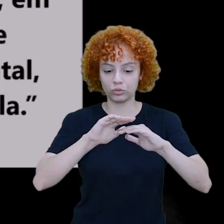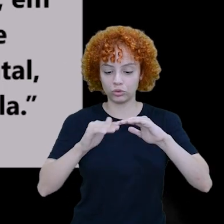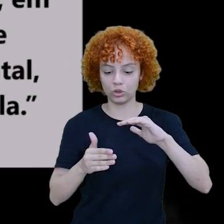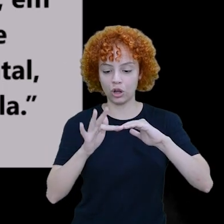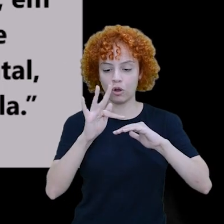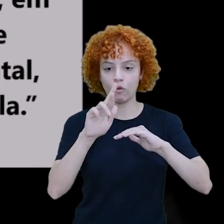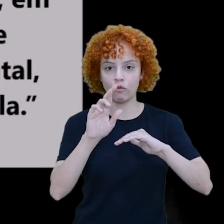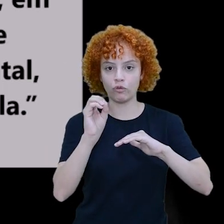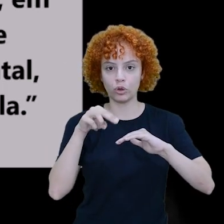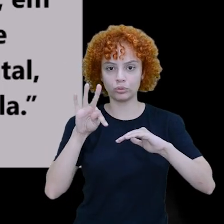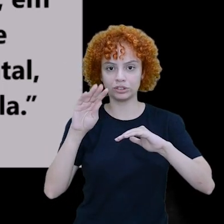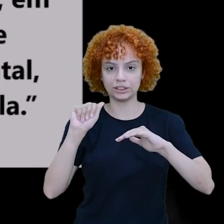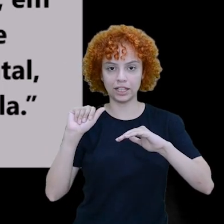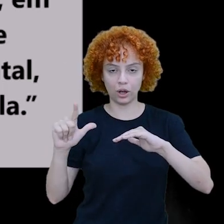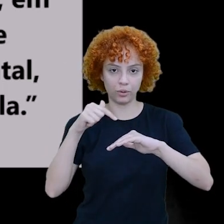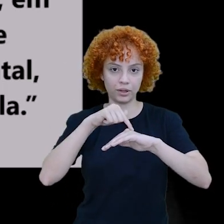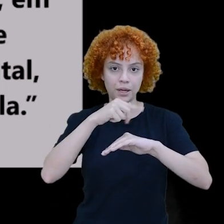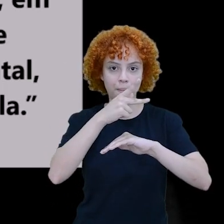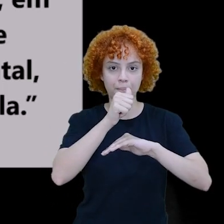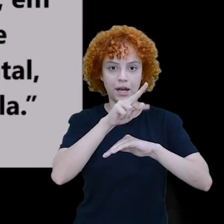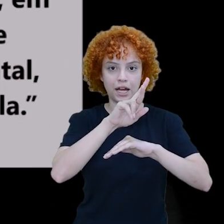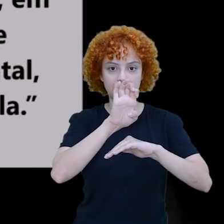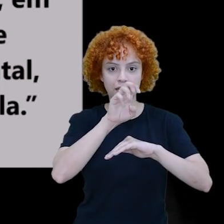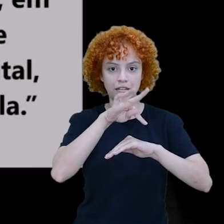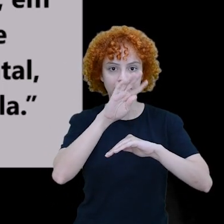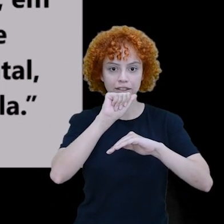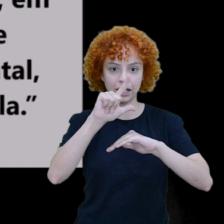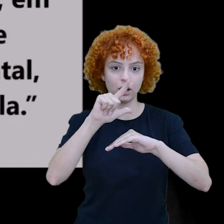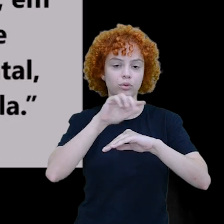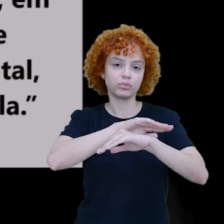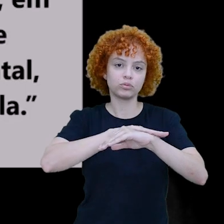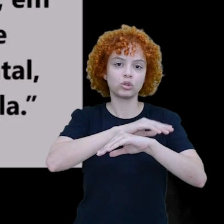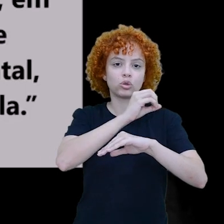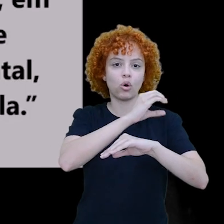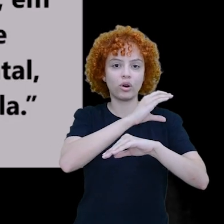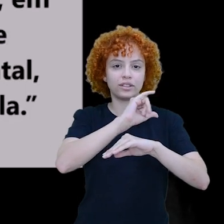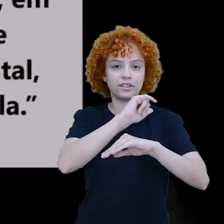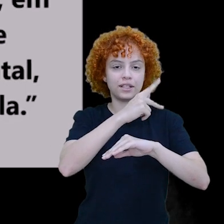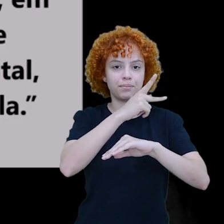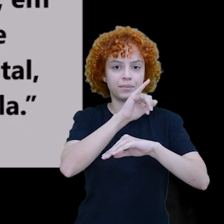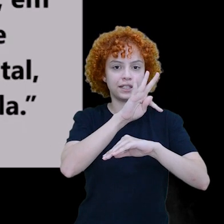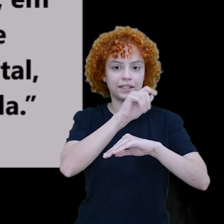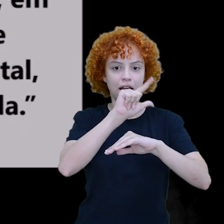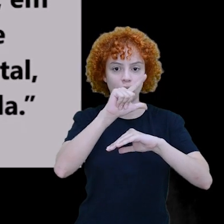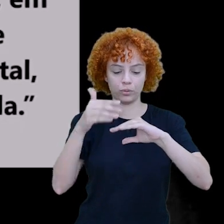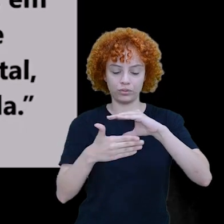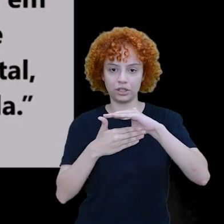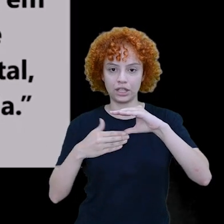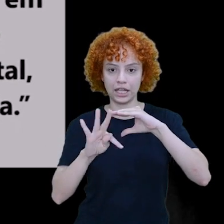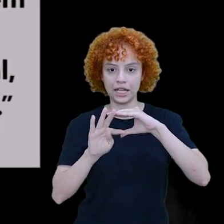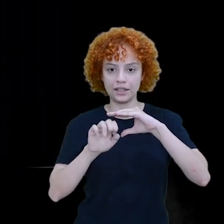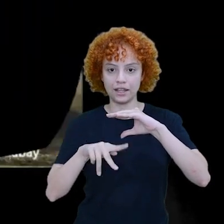E assim, então, nós temos o lobo frontal, parietal, occipital, temporal e também